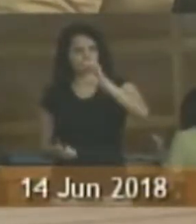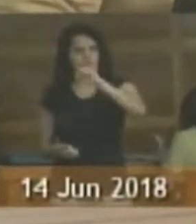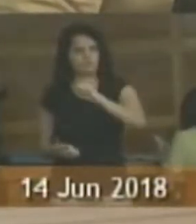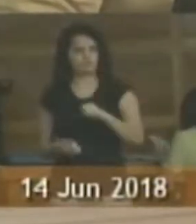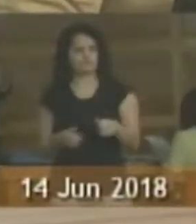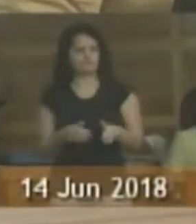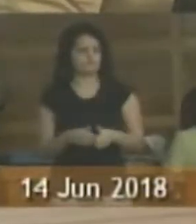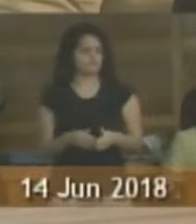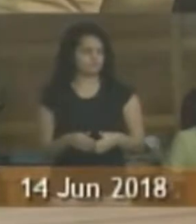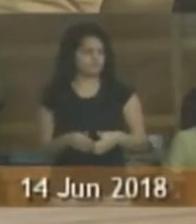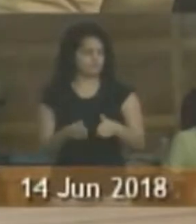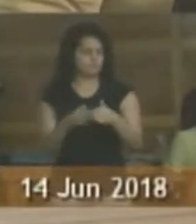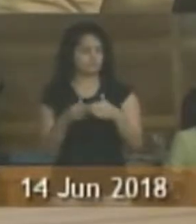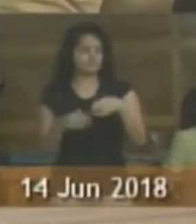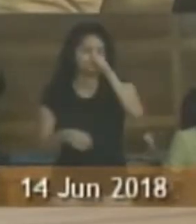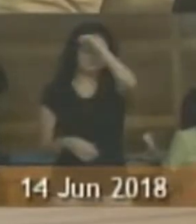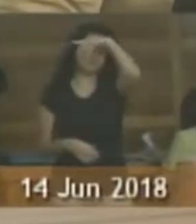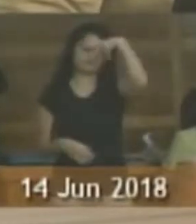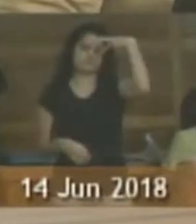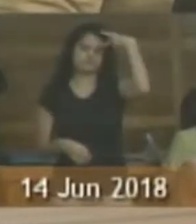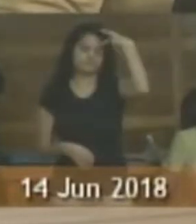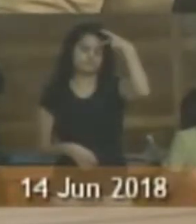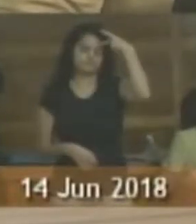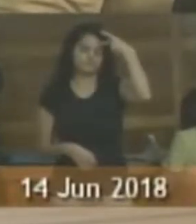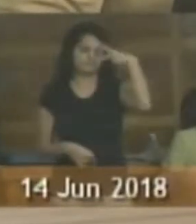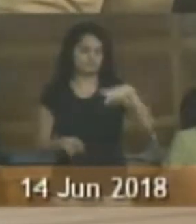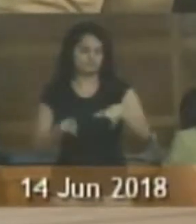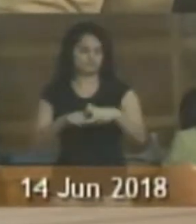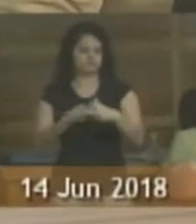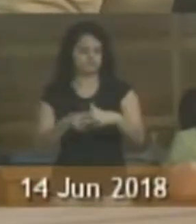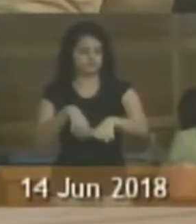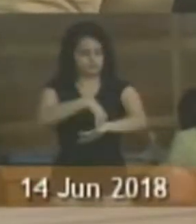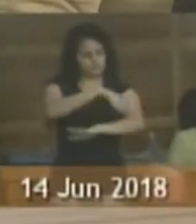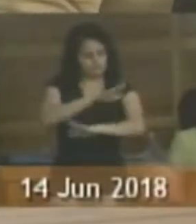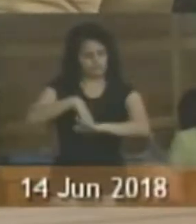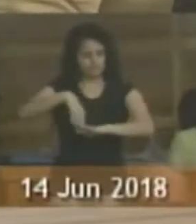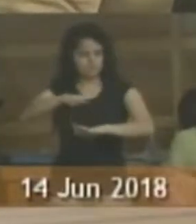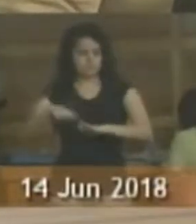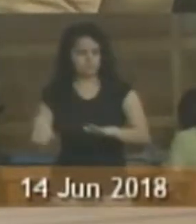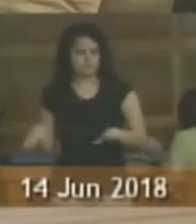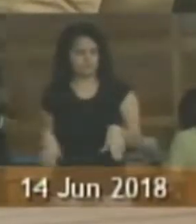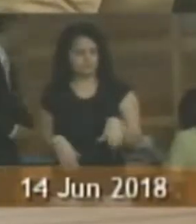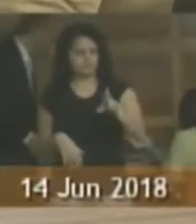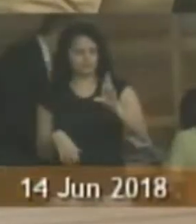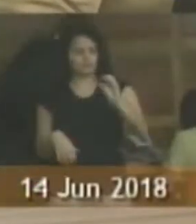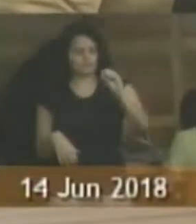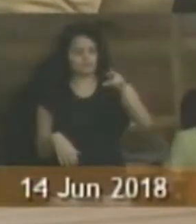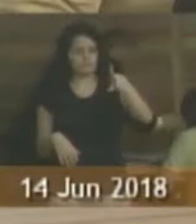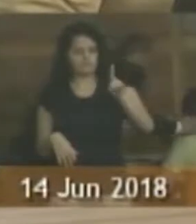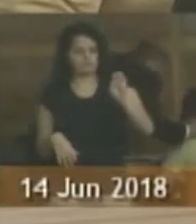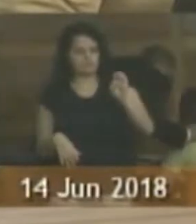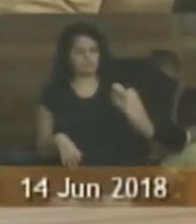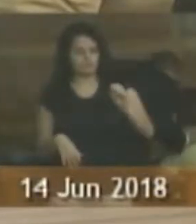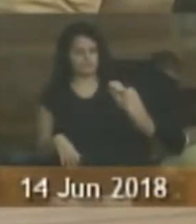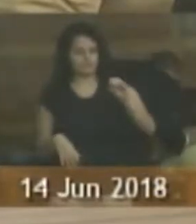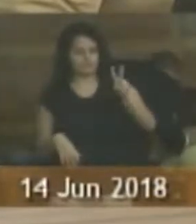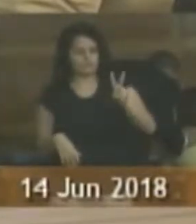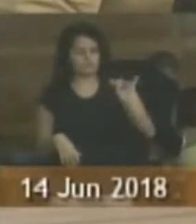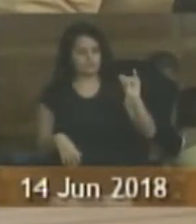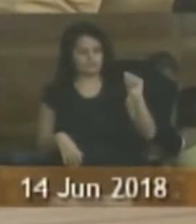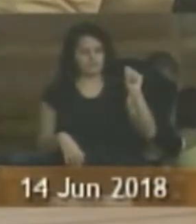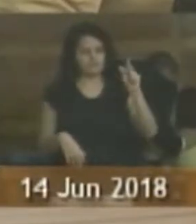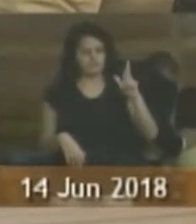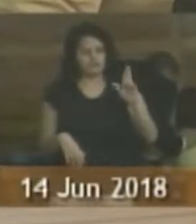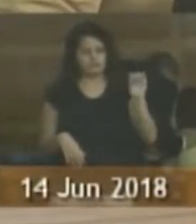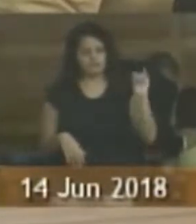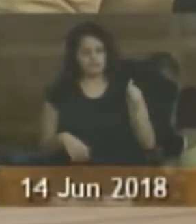Elinho do Sindicato, indicando ao prefeito municipal o reparo e a pintura do terminal rodoviário da rua Ayrton Nogueira Pereira, em frente ao estaleiro